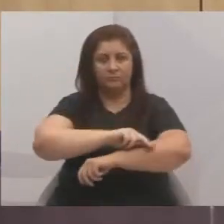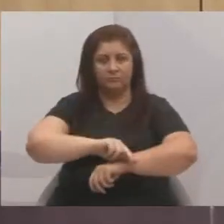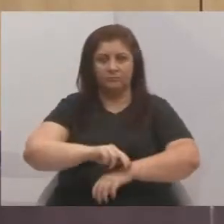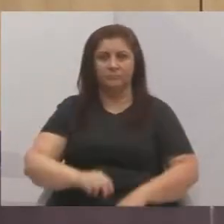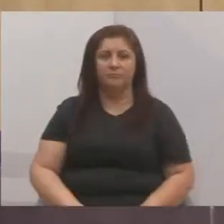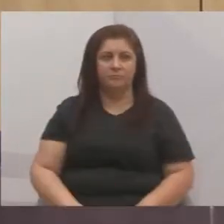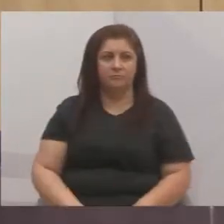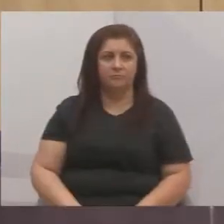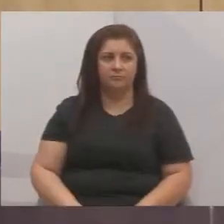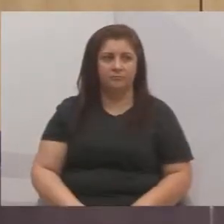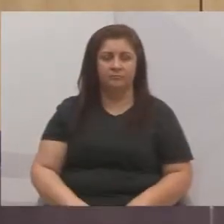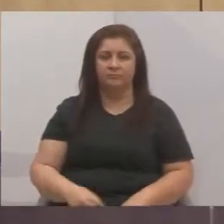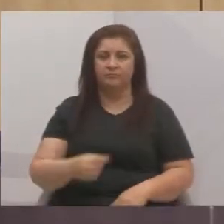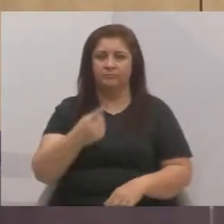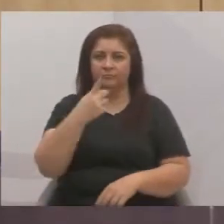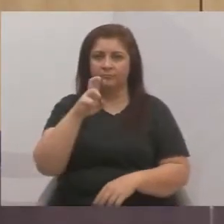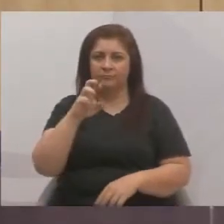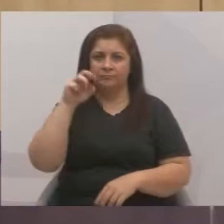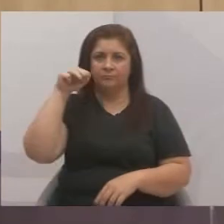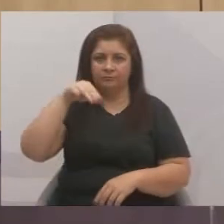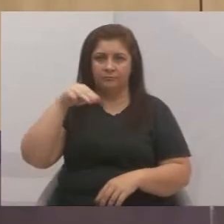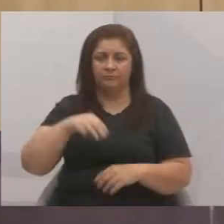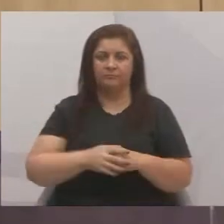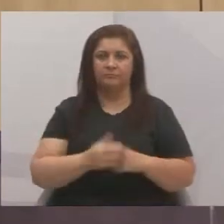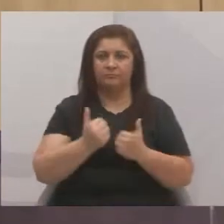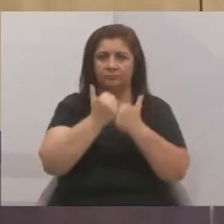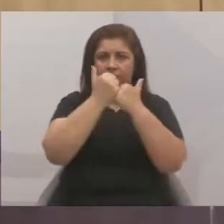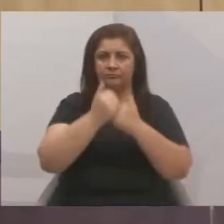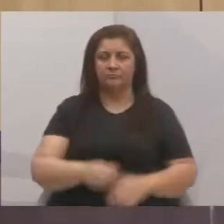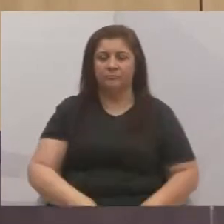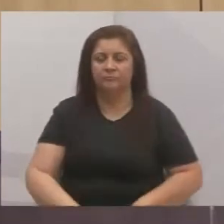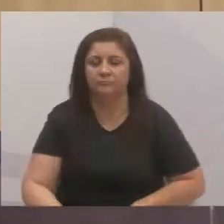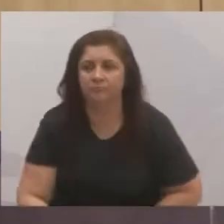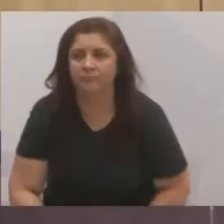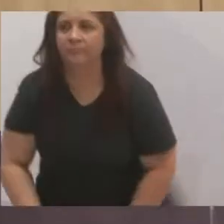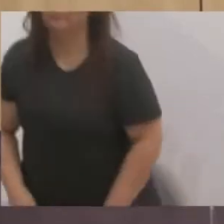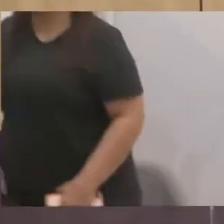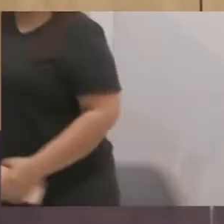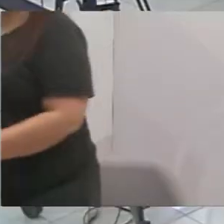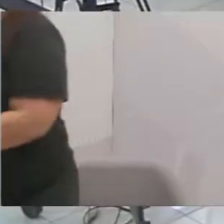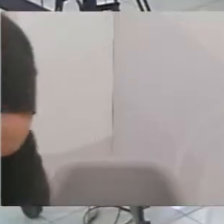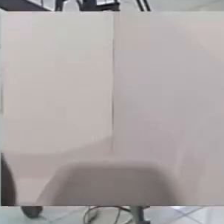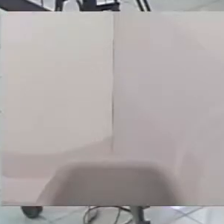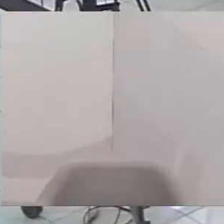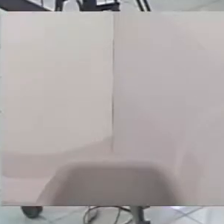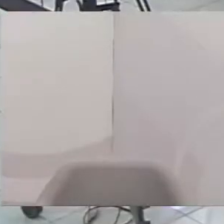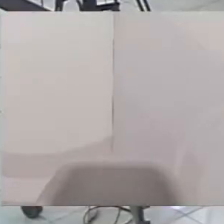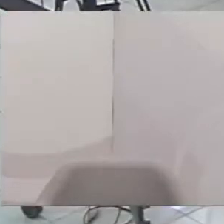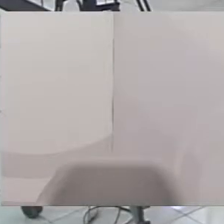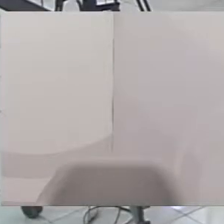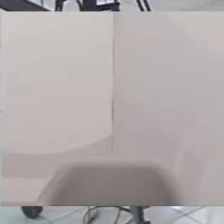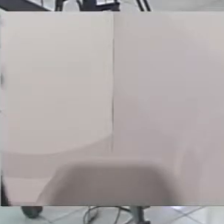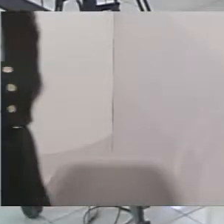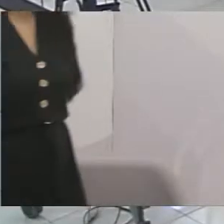senhora terá o tempo de 15 minutos para fazer uso da tribuna. Fique à vontade.